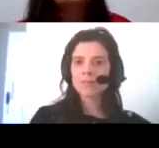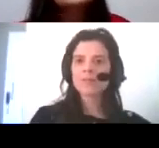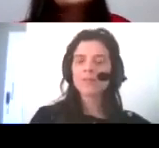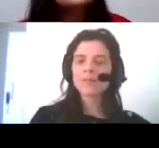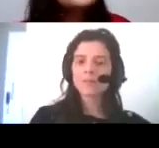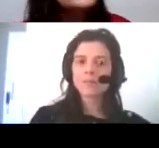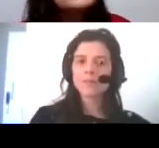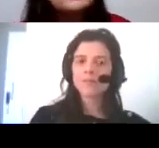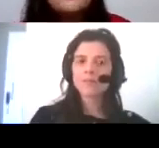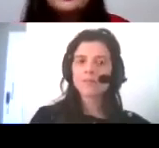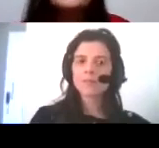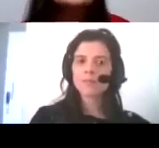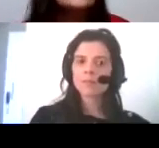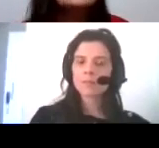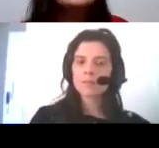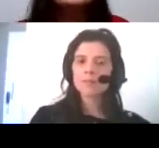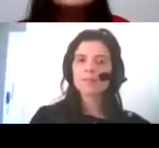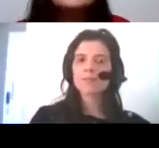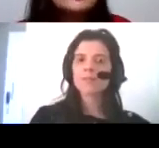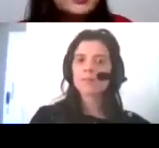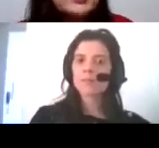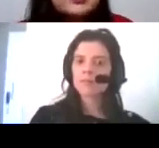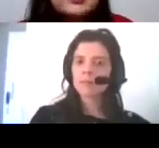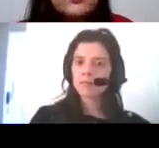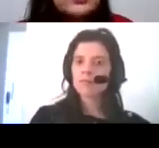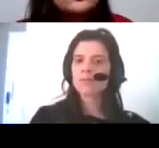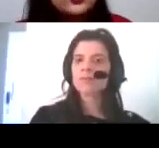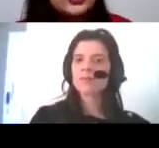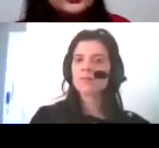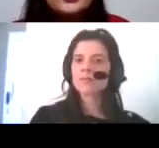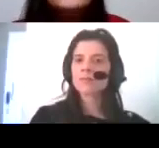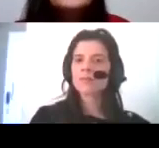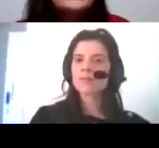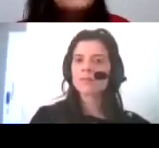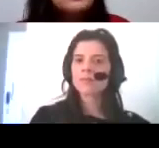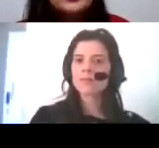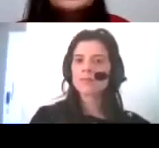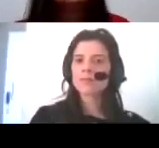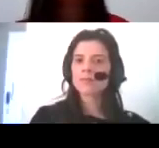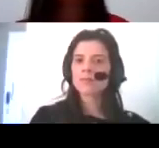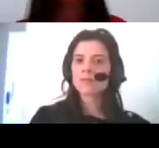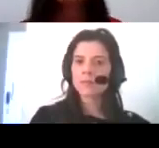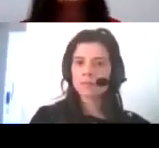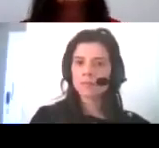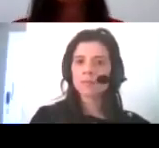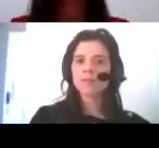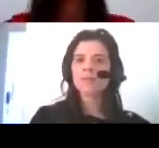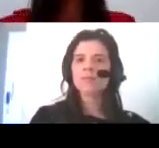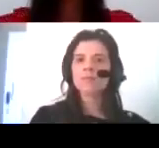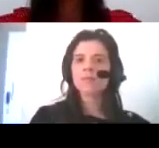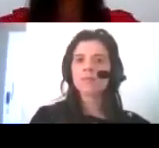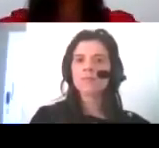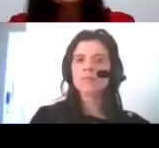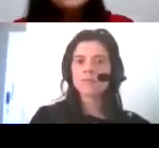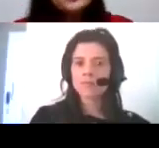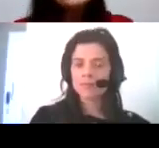né? Juntar todos os ensinamentos, reunir todas as experiências vividas no dia a dia é muito importante. Eu falo sempre, trazer